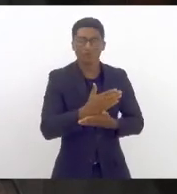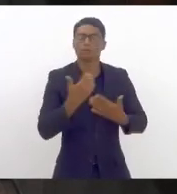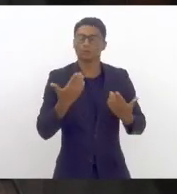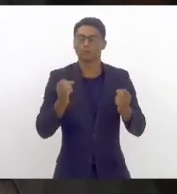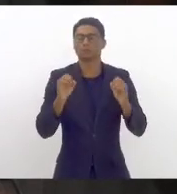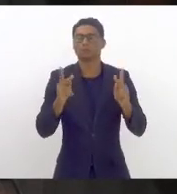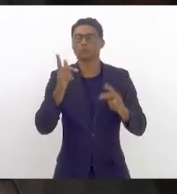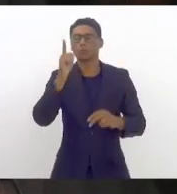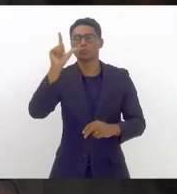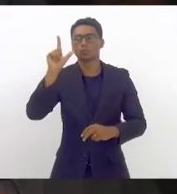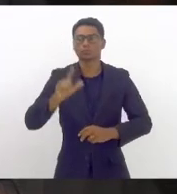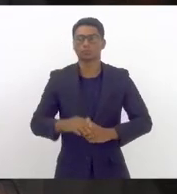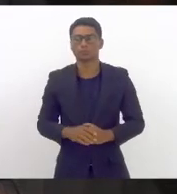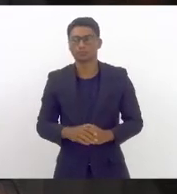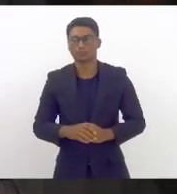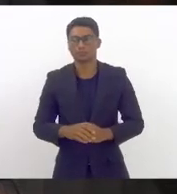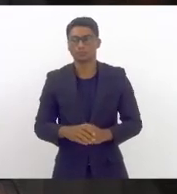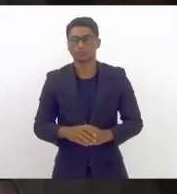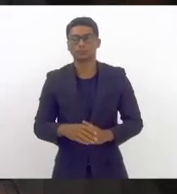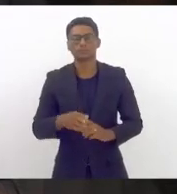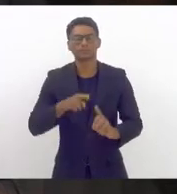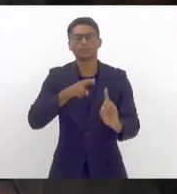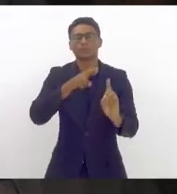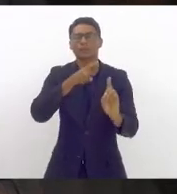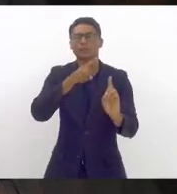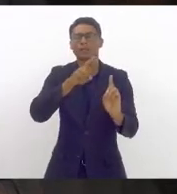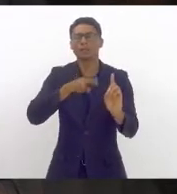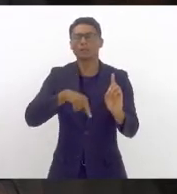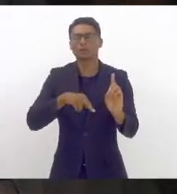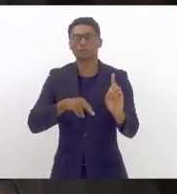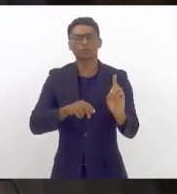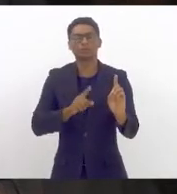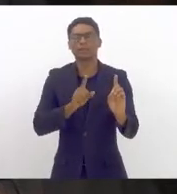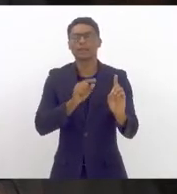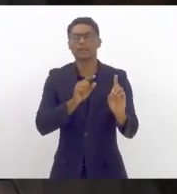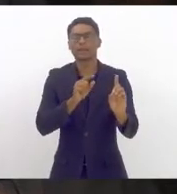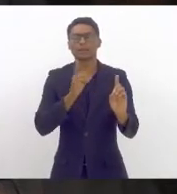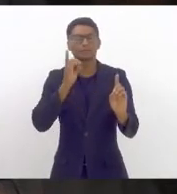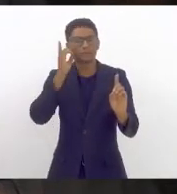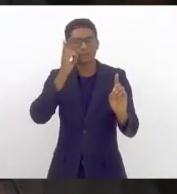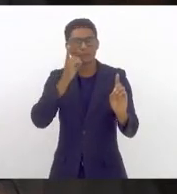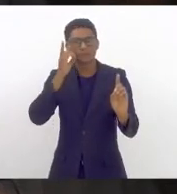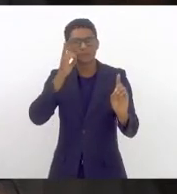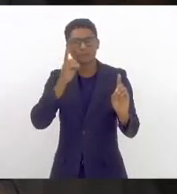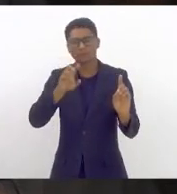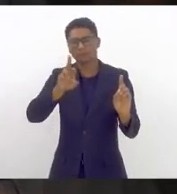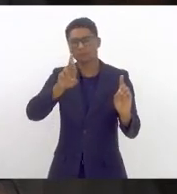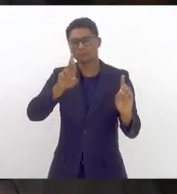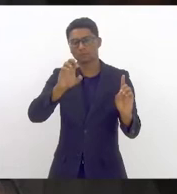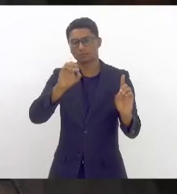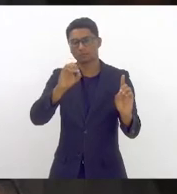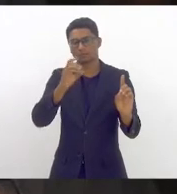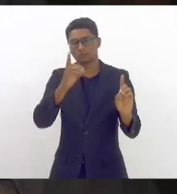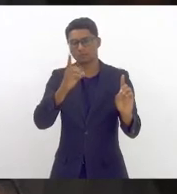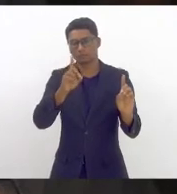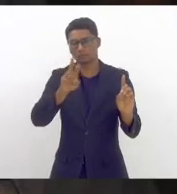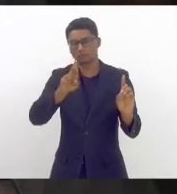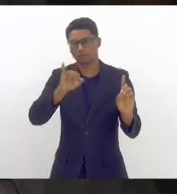está CPI teve a relatoria do deputado Rodrigo Amorim